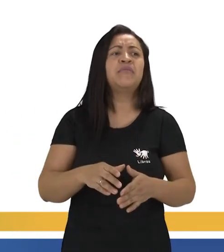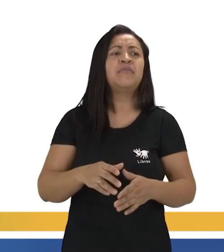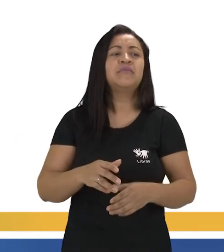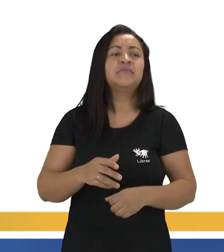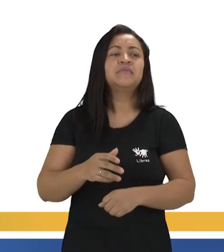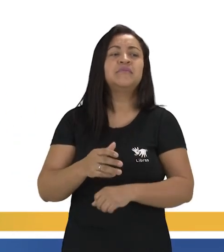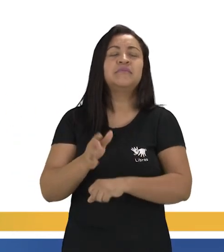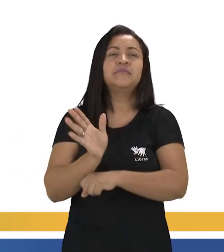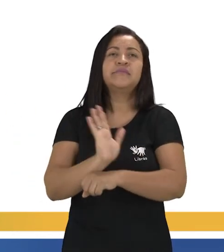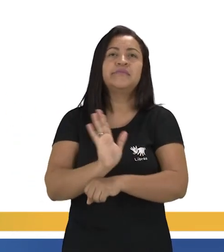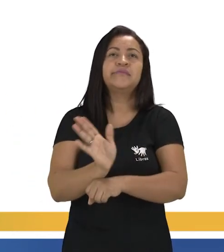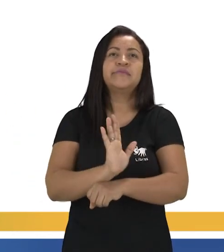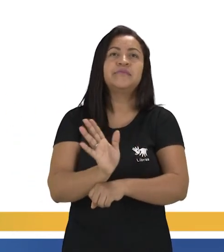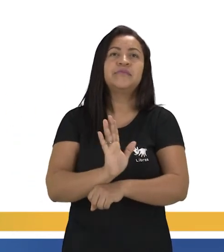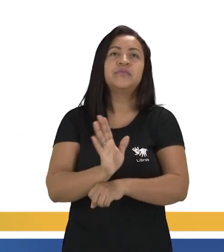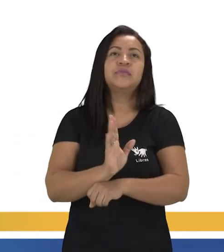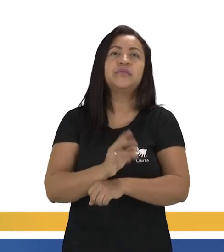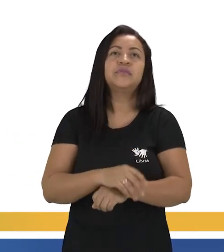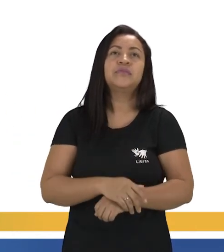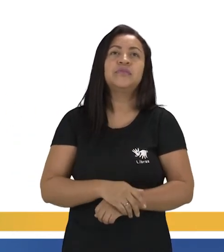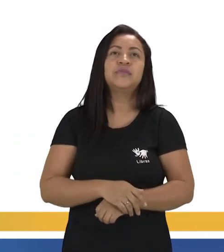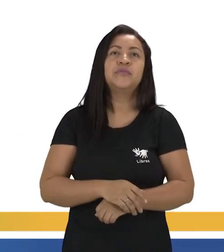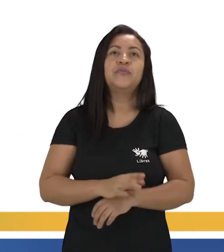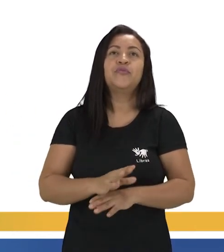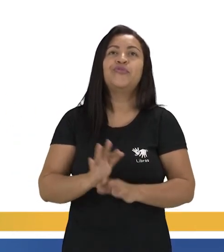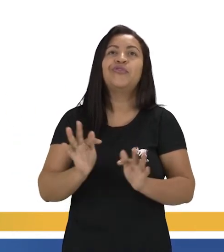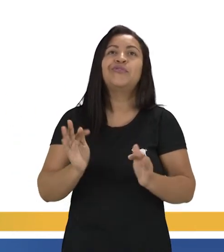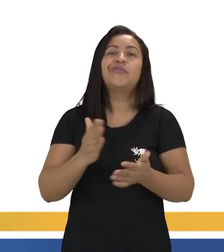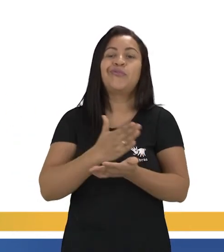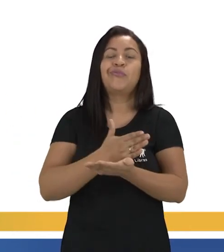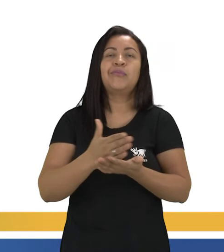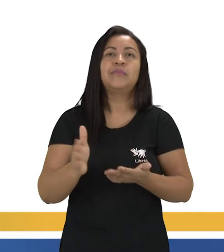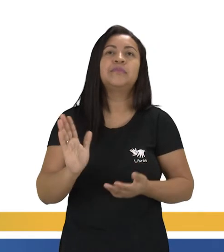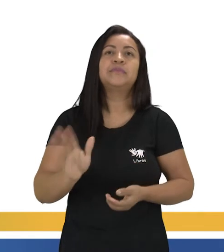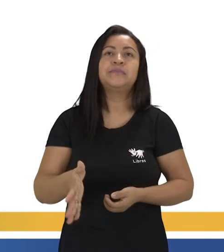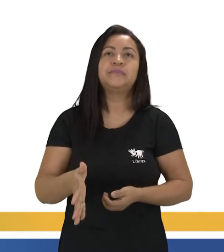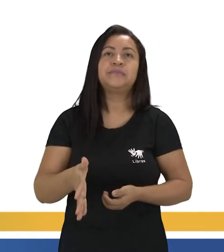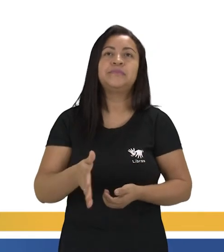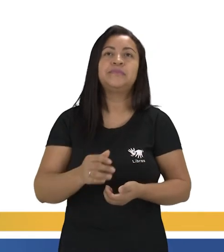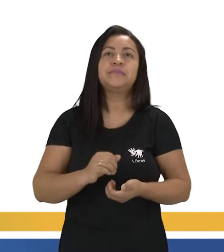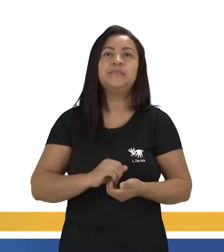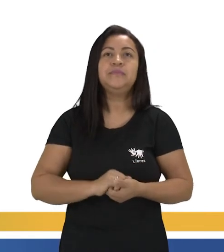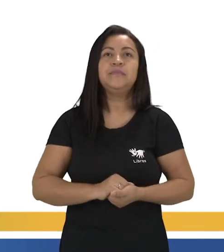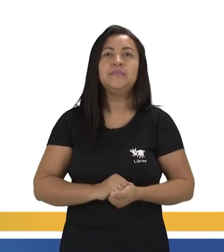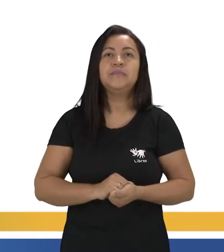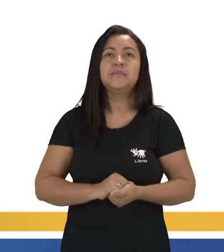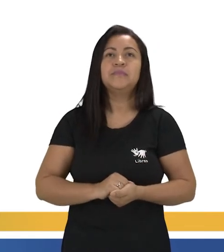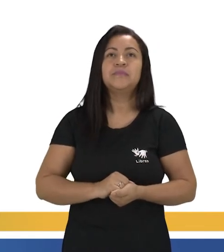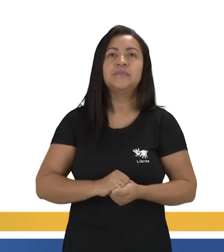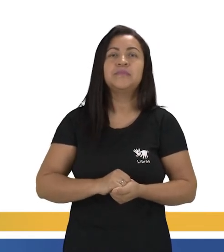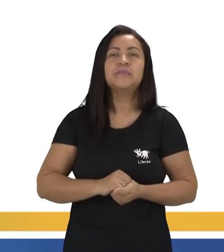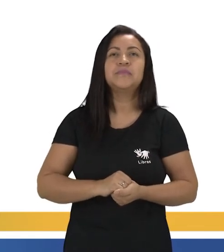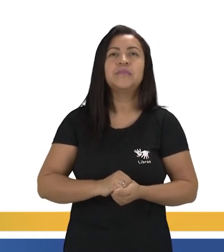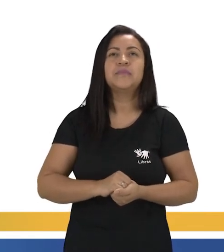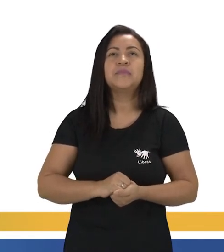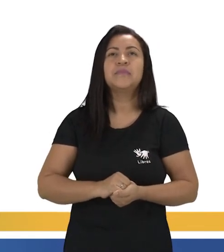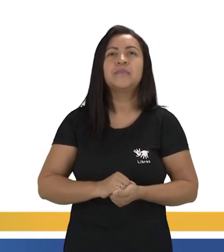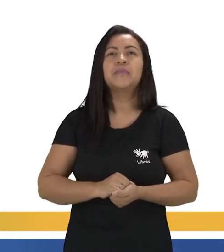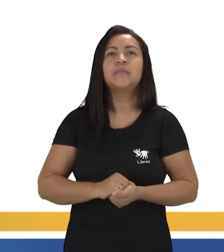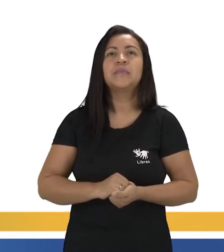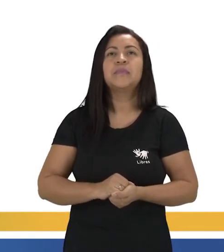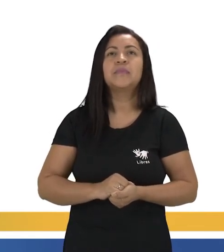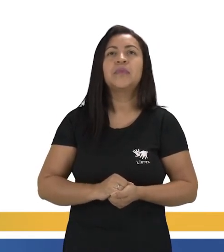filme eu já havia começado. Tudo bem? Quando eu cheguei ao cinema, o filme já tinha